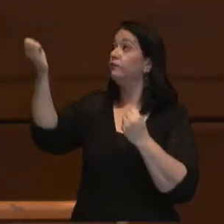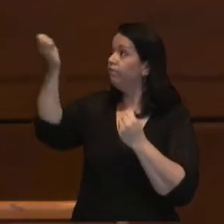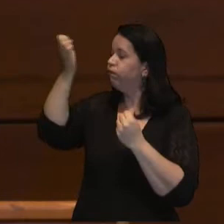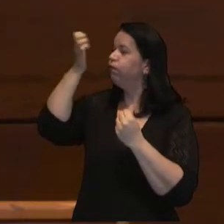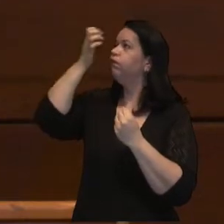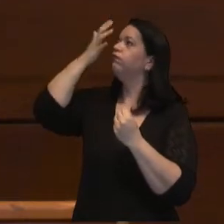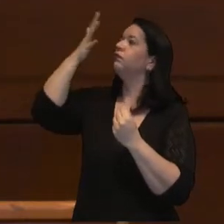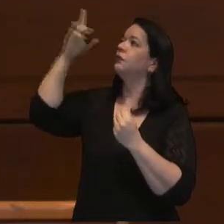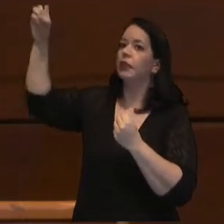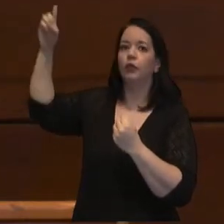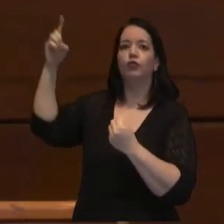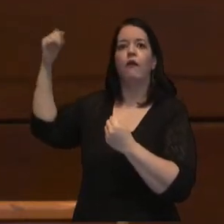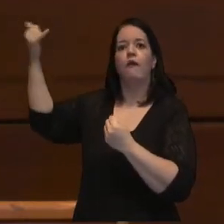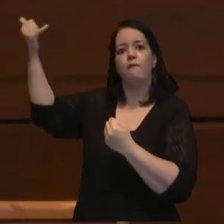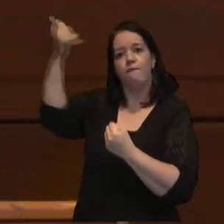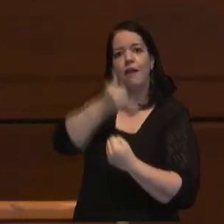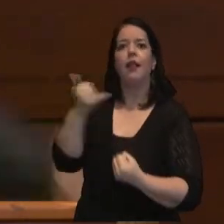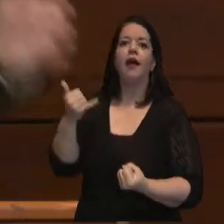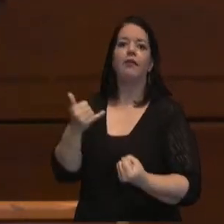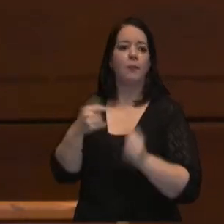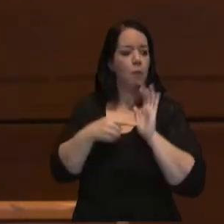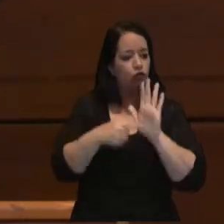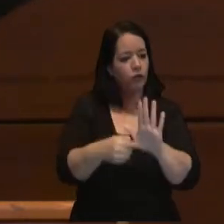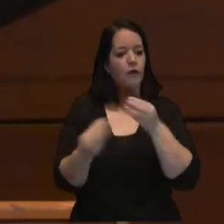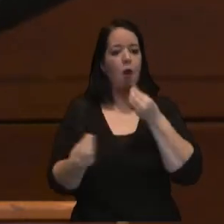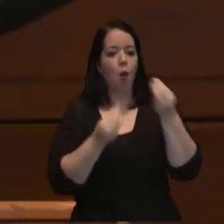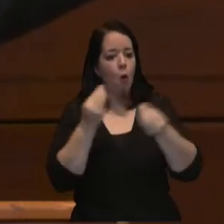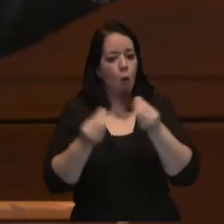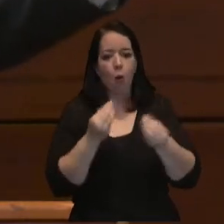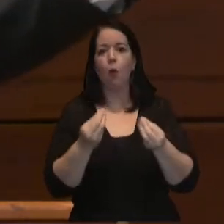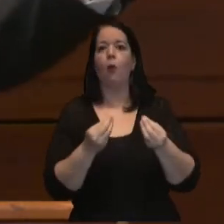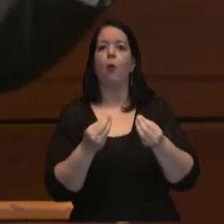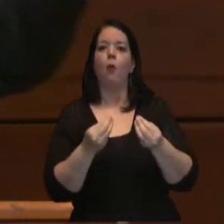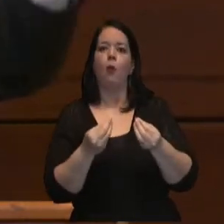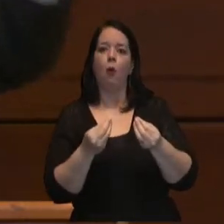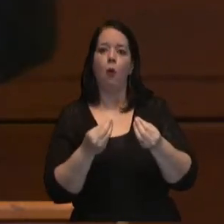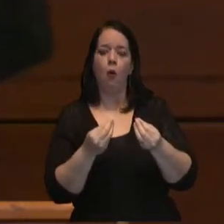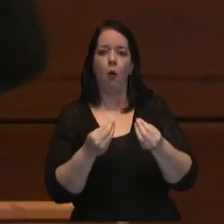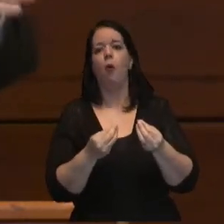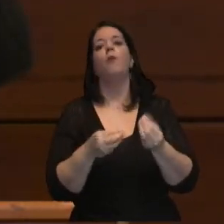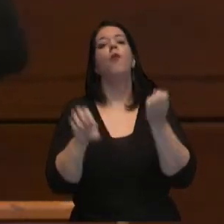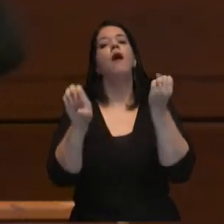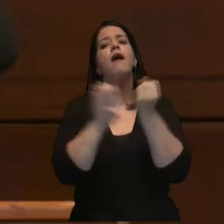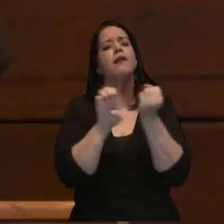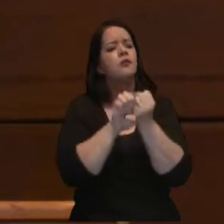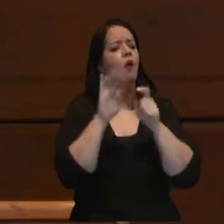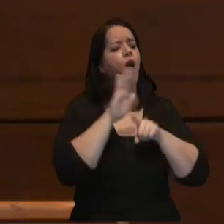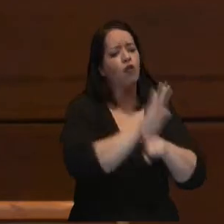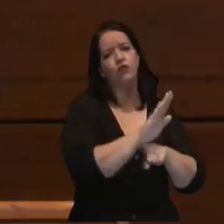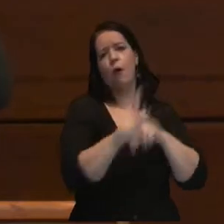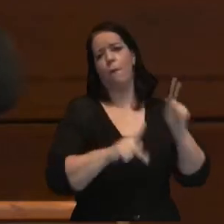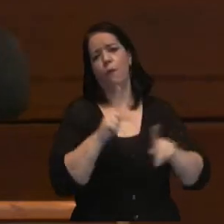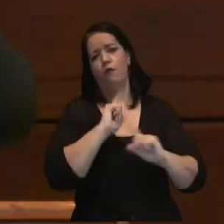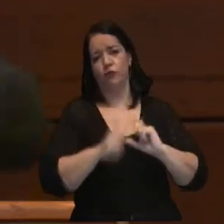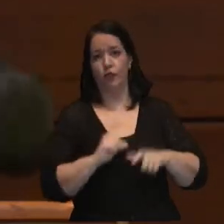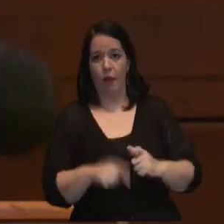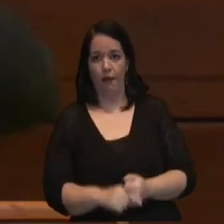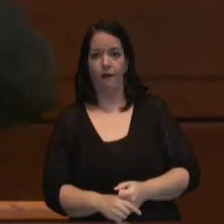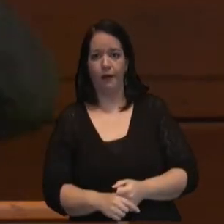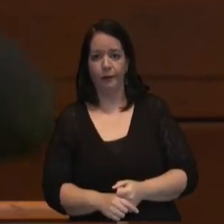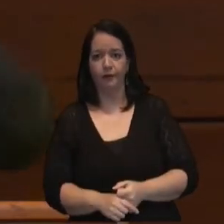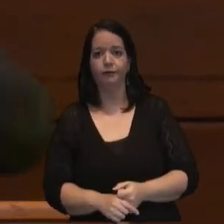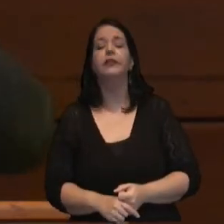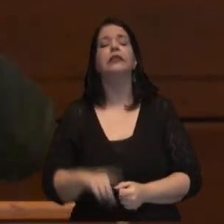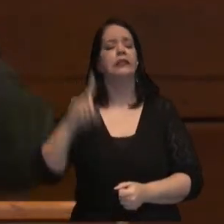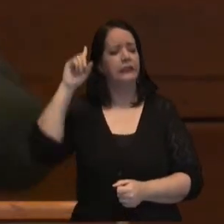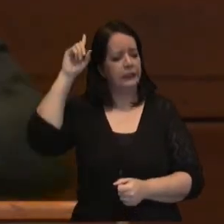porque há perigo. E era revelado então a Eliseu onde estavam as emboscadas contra Jorão e